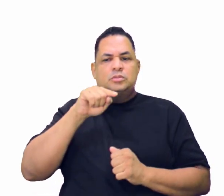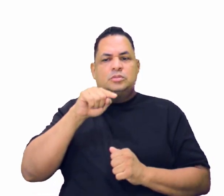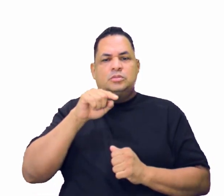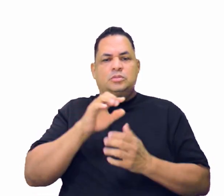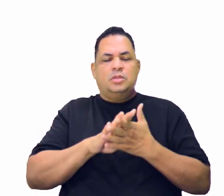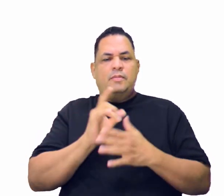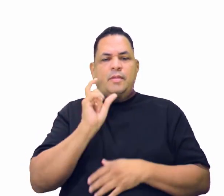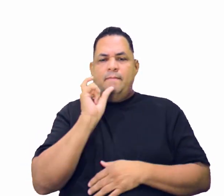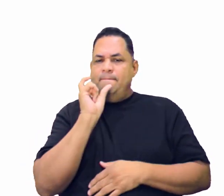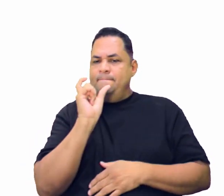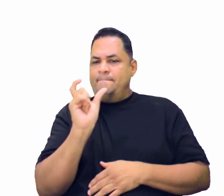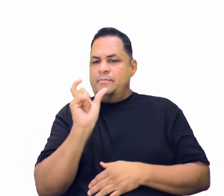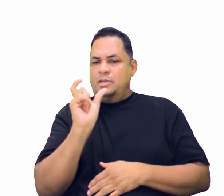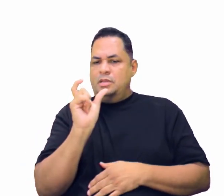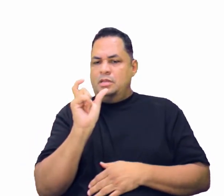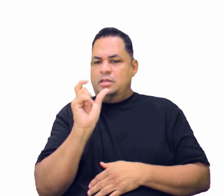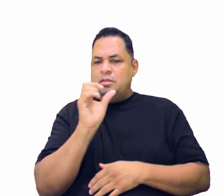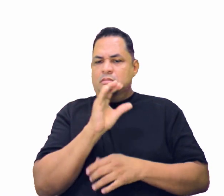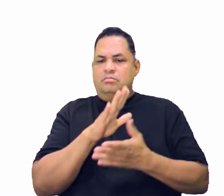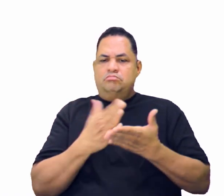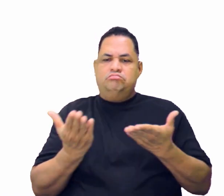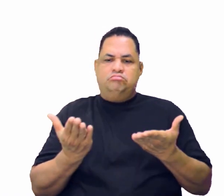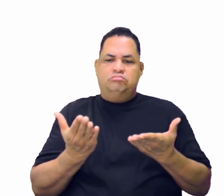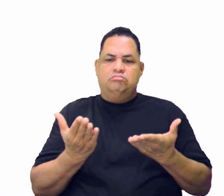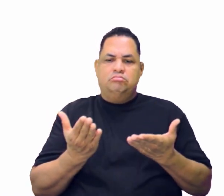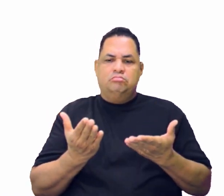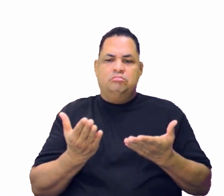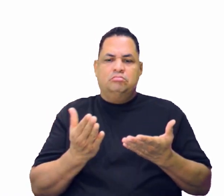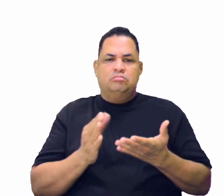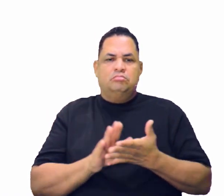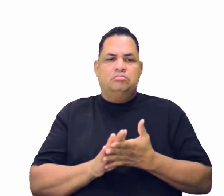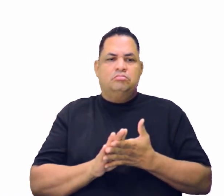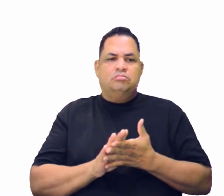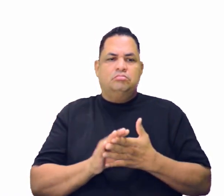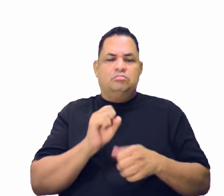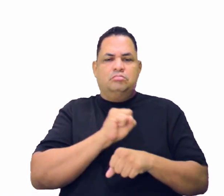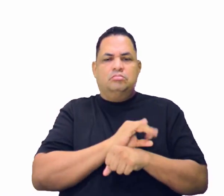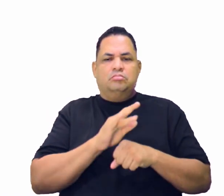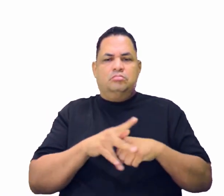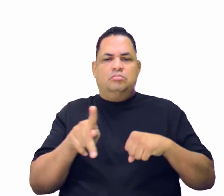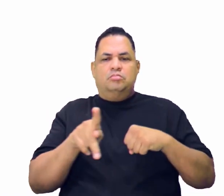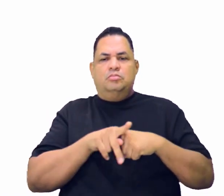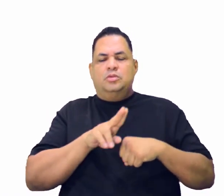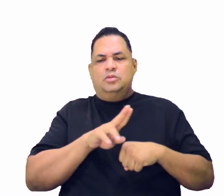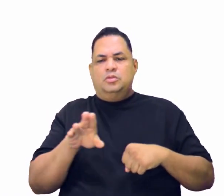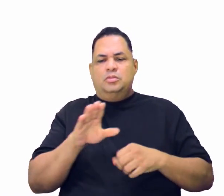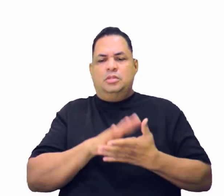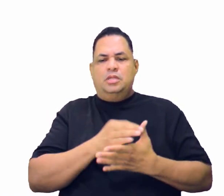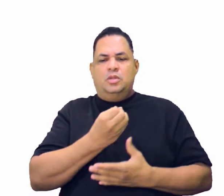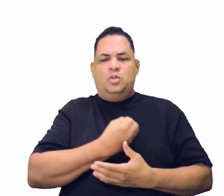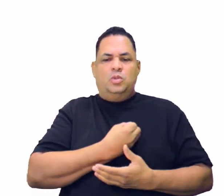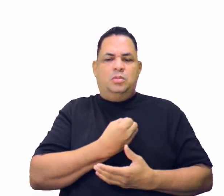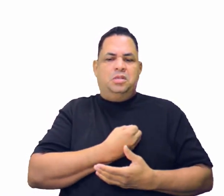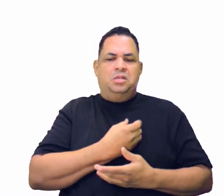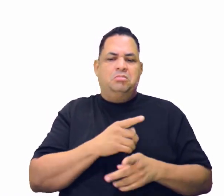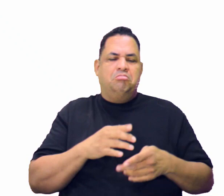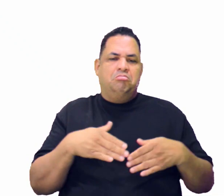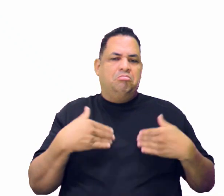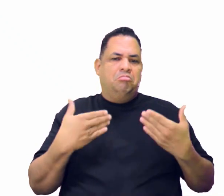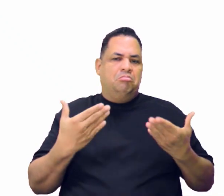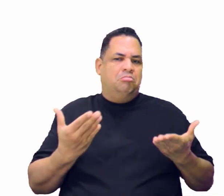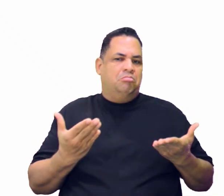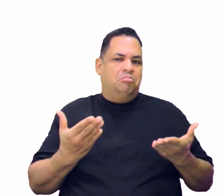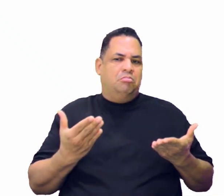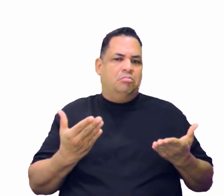Uma palavra, um determinante. Esse determinante vai ser o quê? Artigo, pronome ou numeral, tá